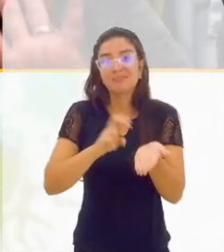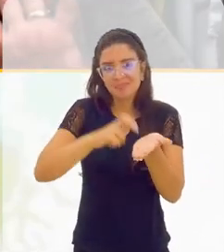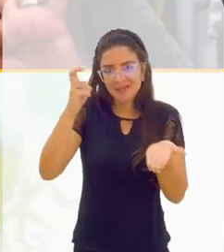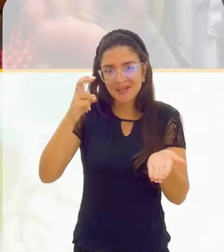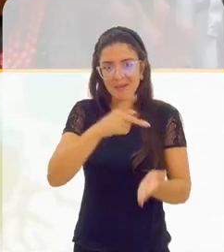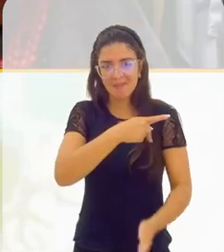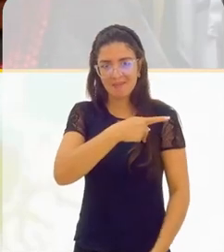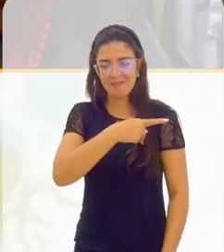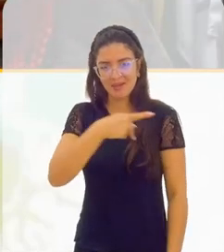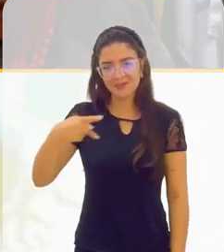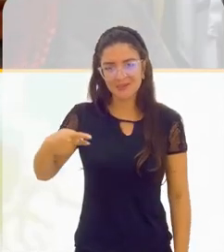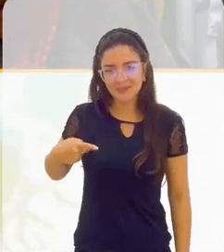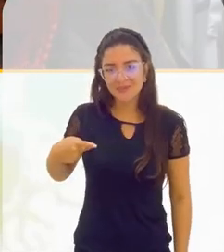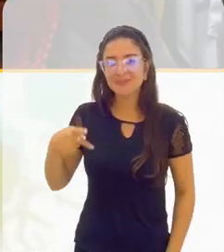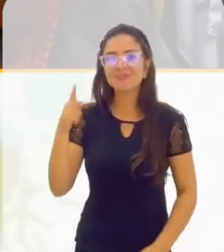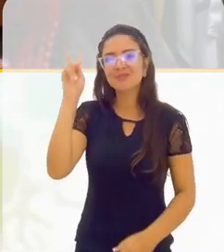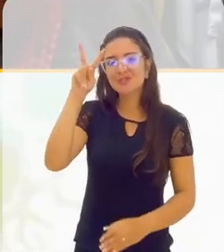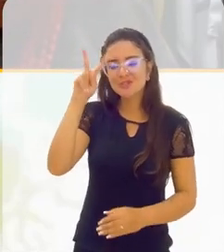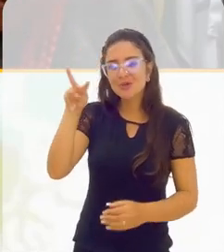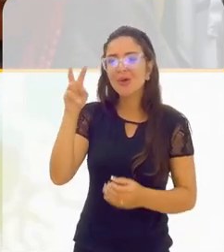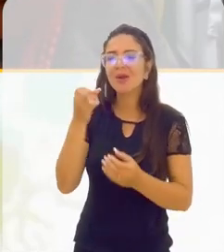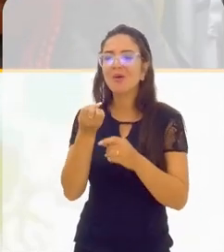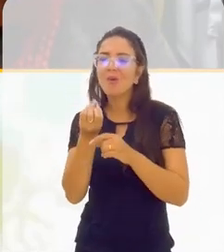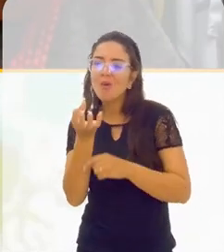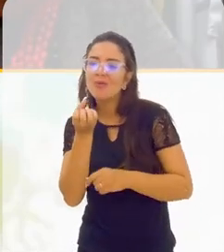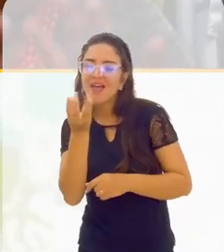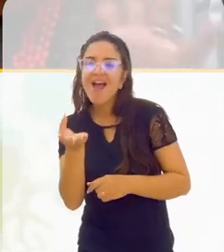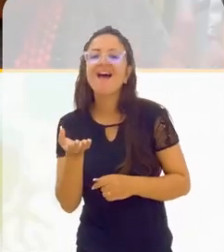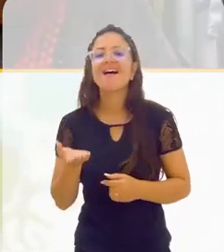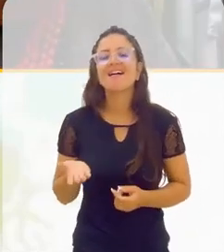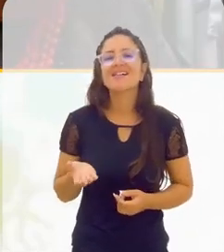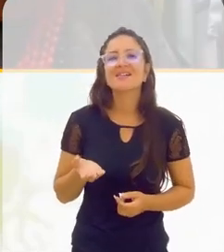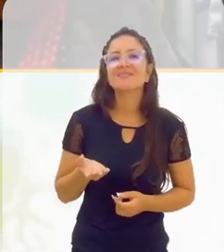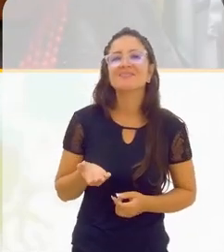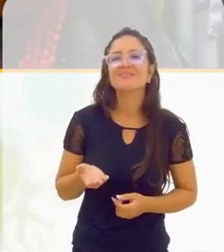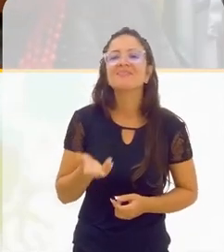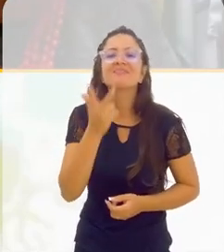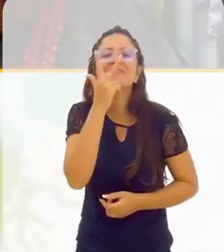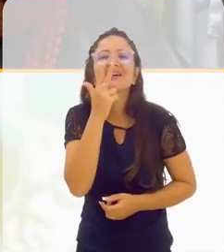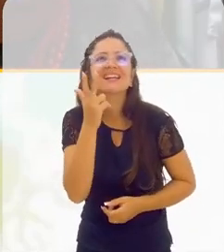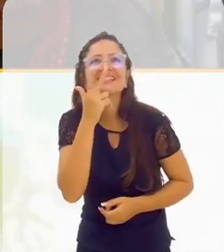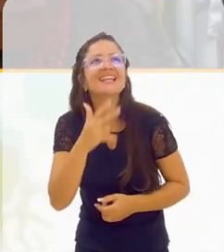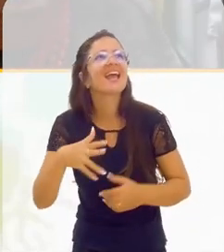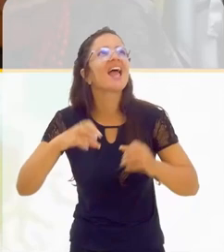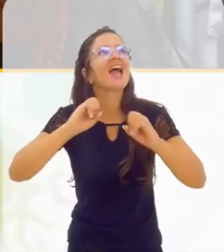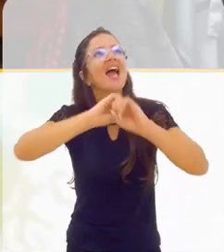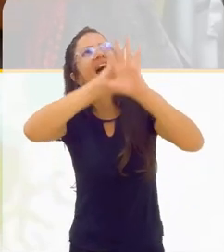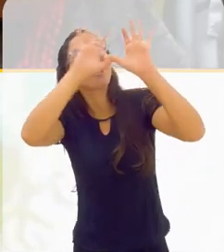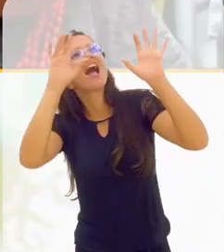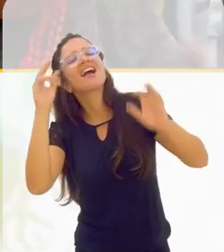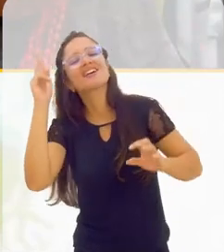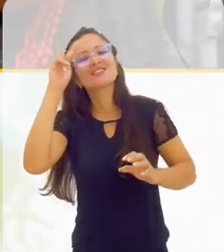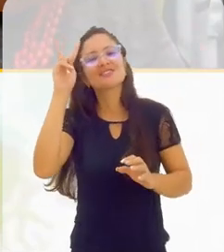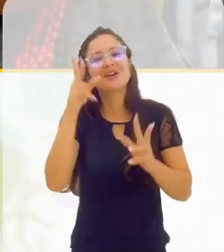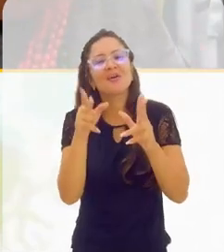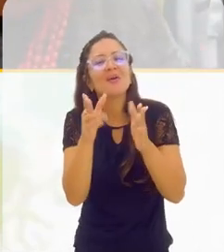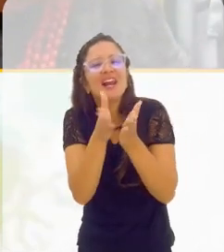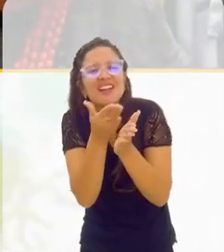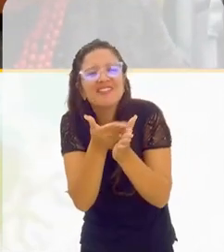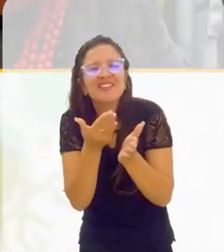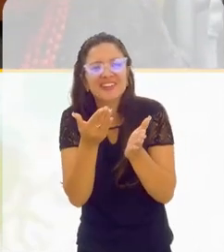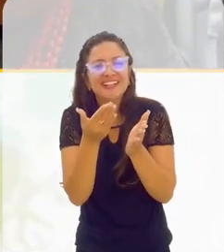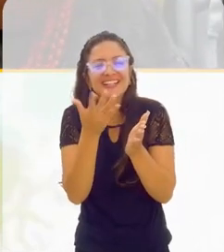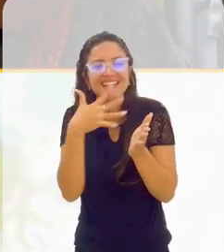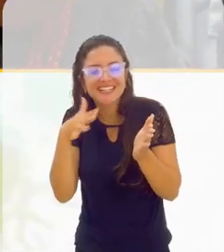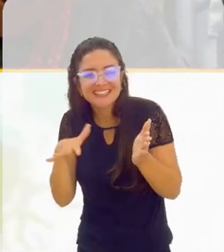parecia conto de fada ele contava histórias da Bíblia como conto de fada conformerógrafo não tinha e ele